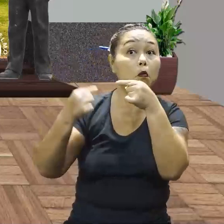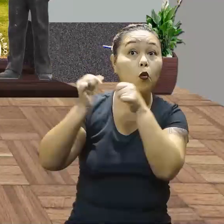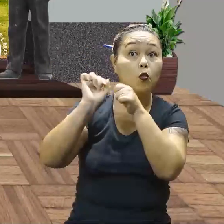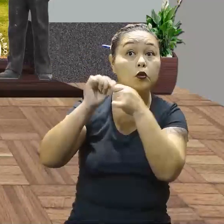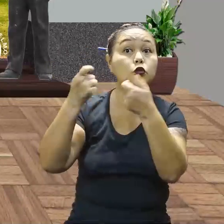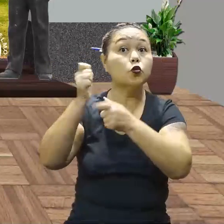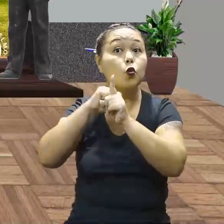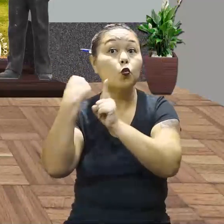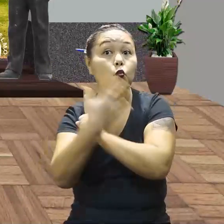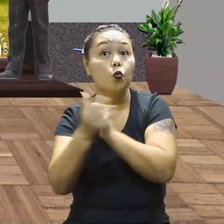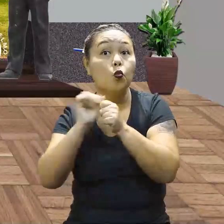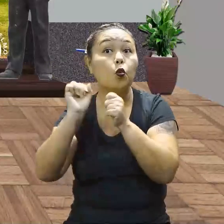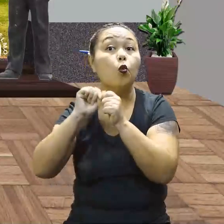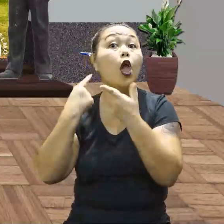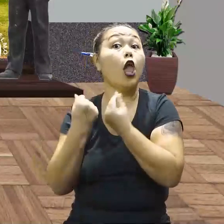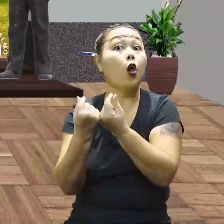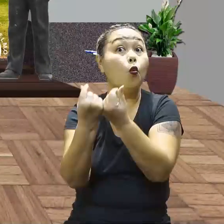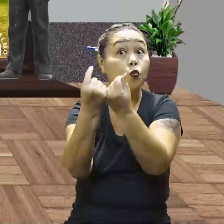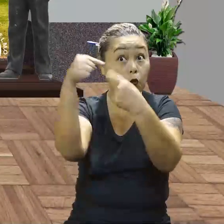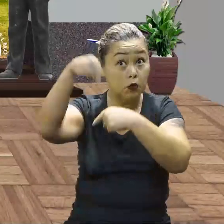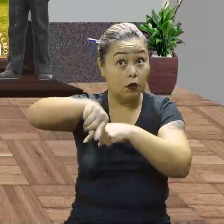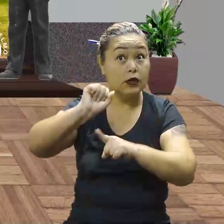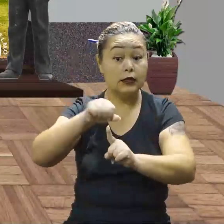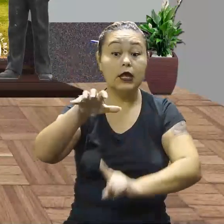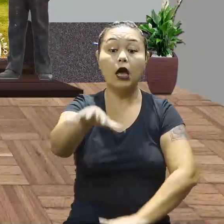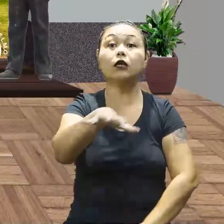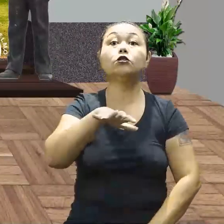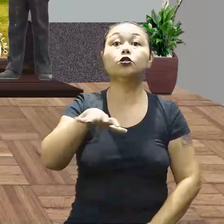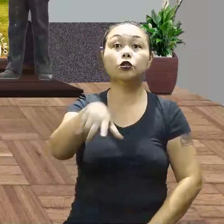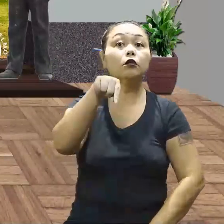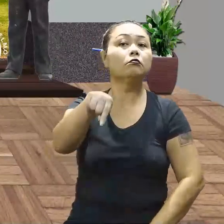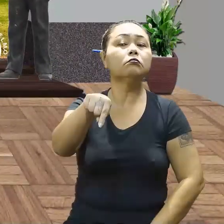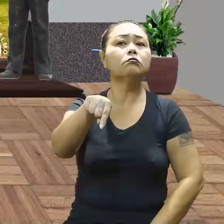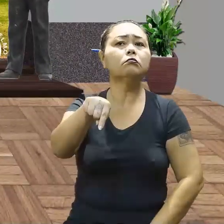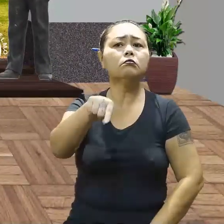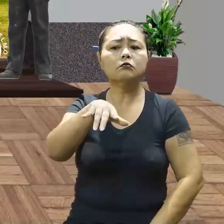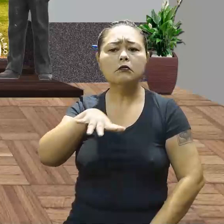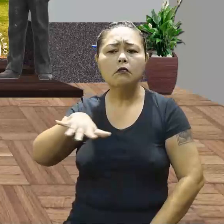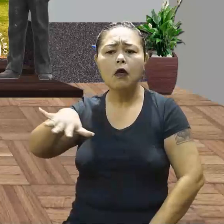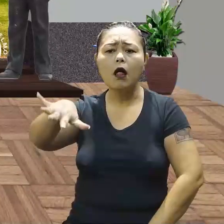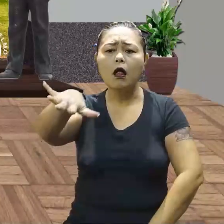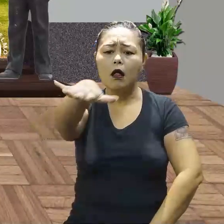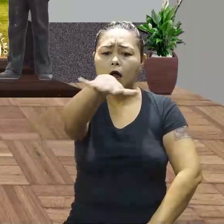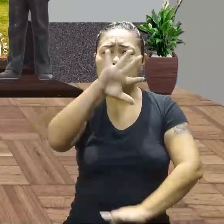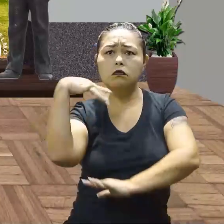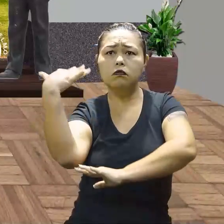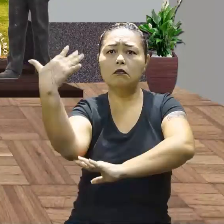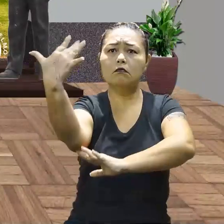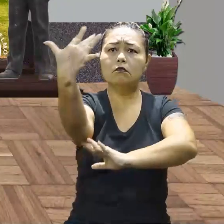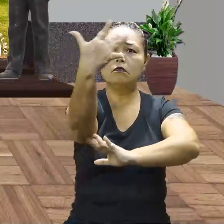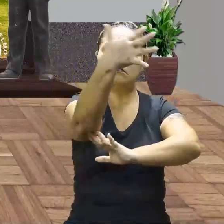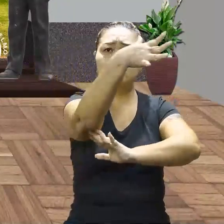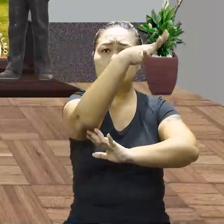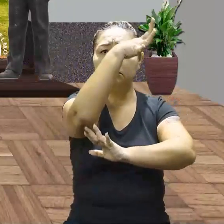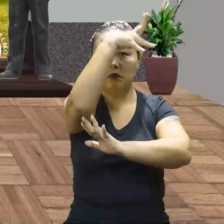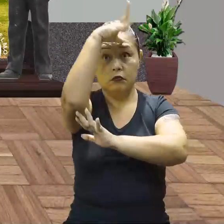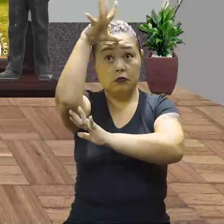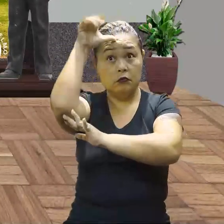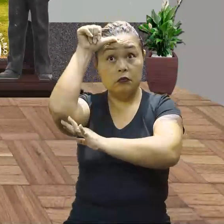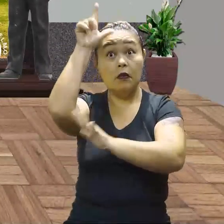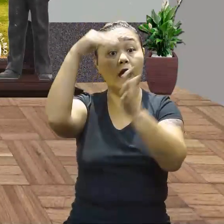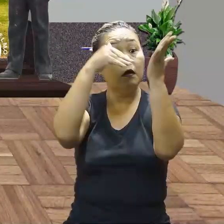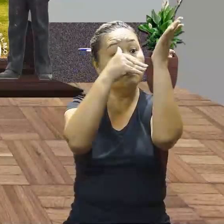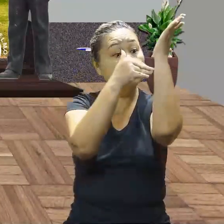econômico dessa região que é coberta pela floresta amazônica. A